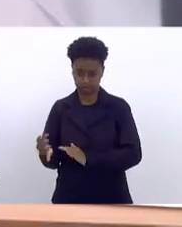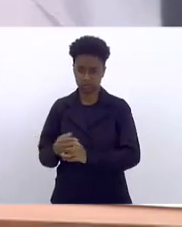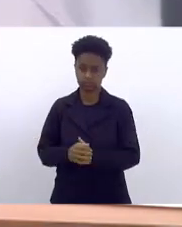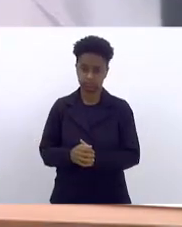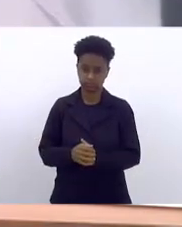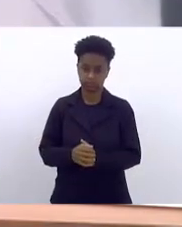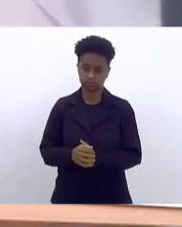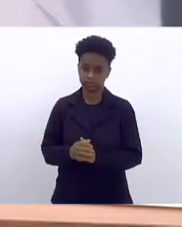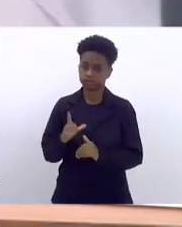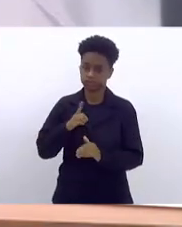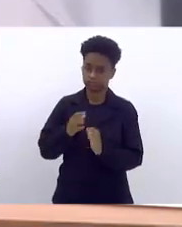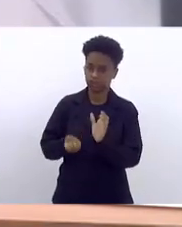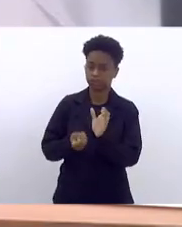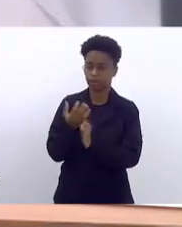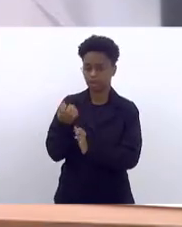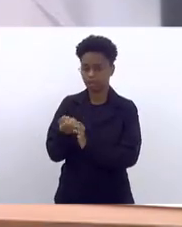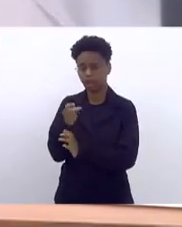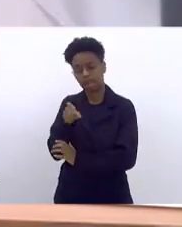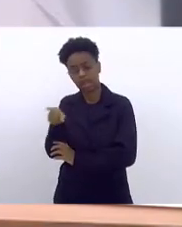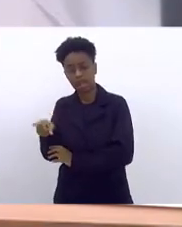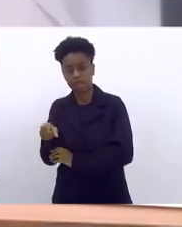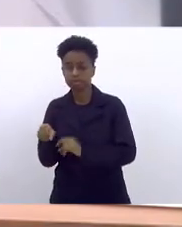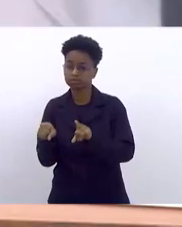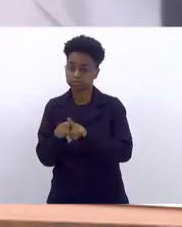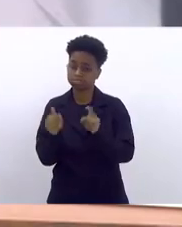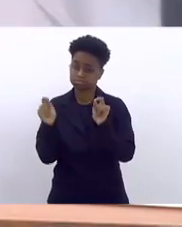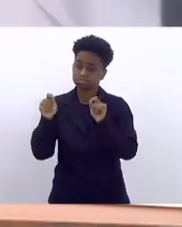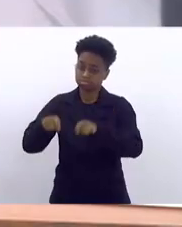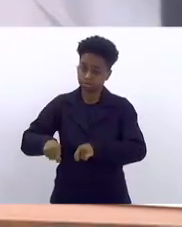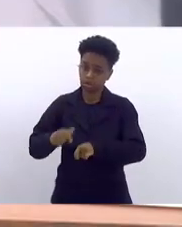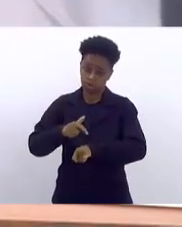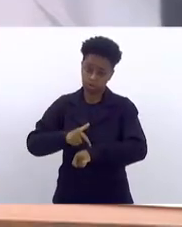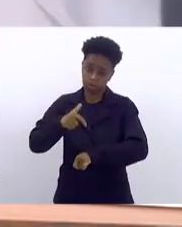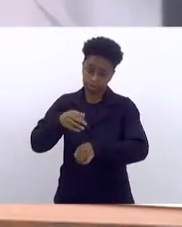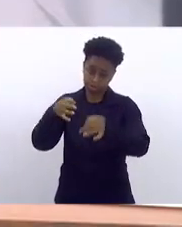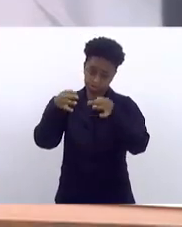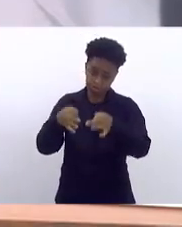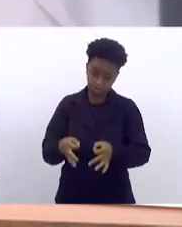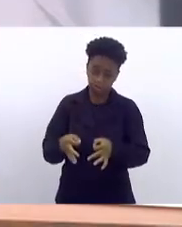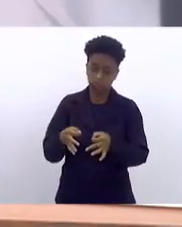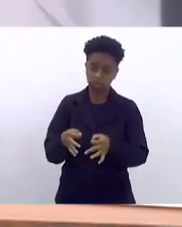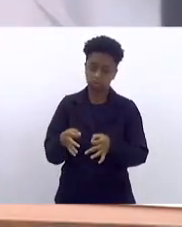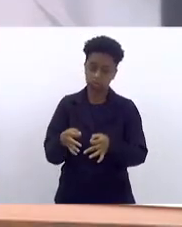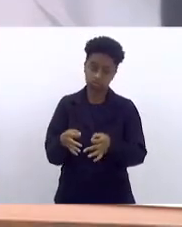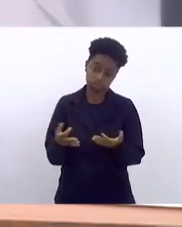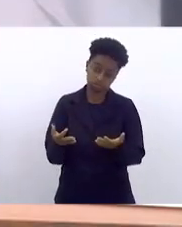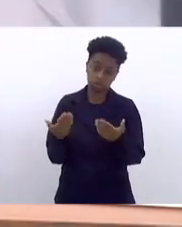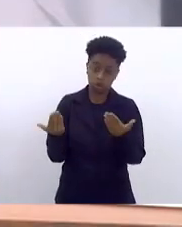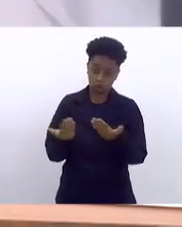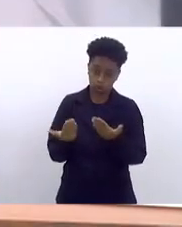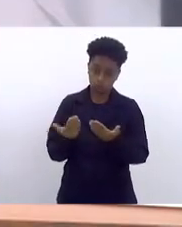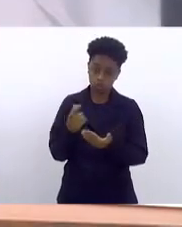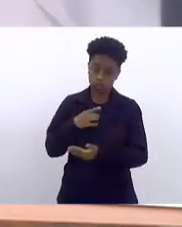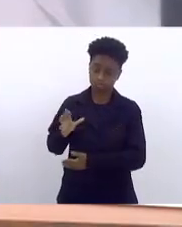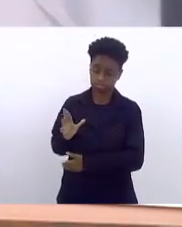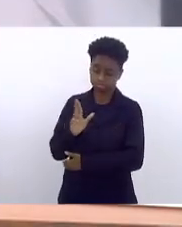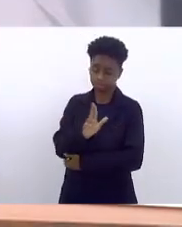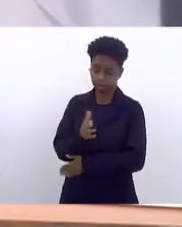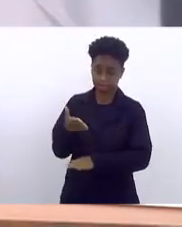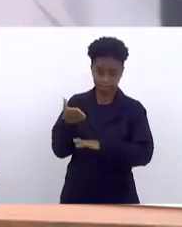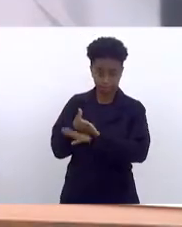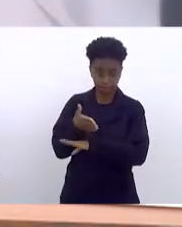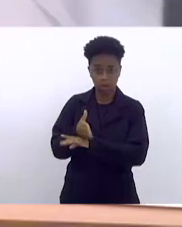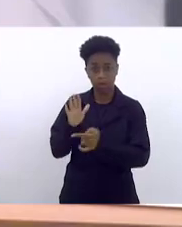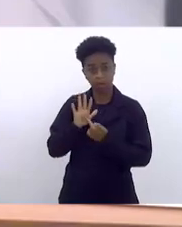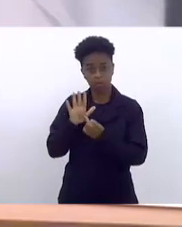desenvolvidos lá e que podem também no momento oportuno hoje vieram aqui participar mostrar